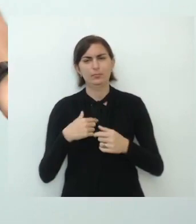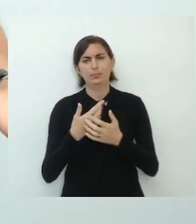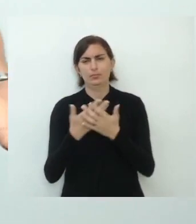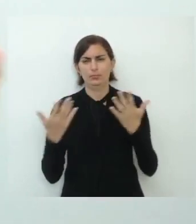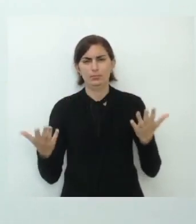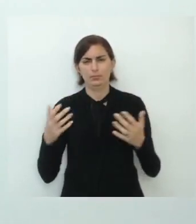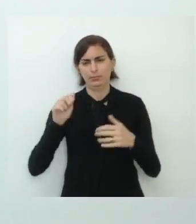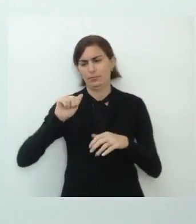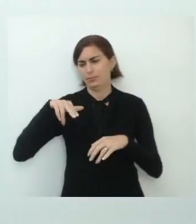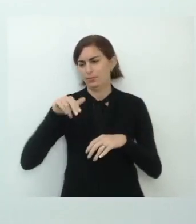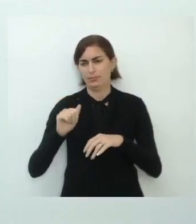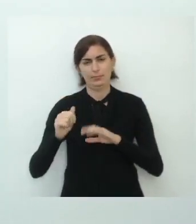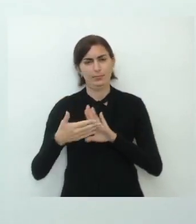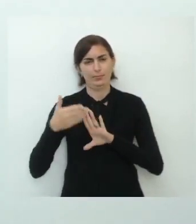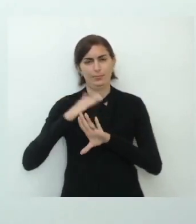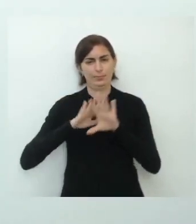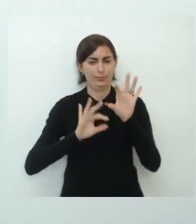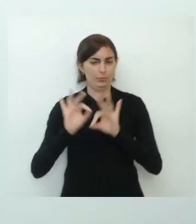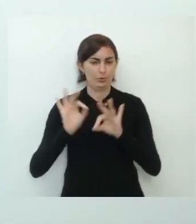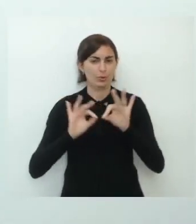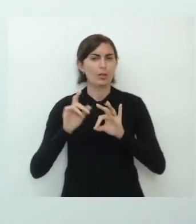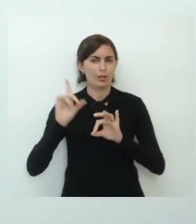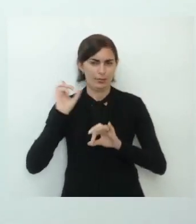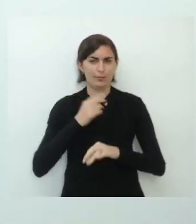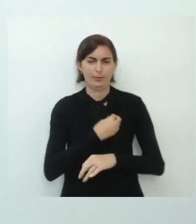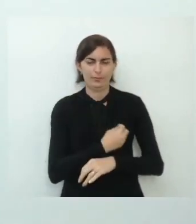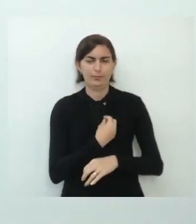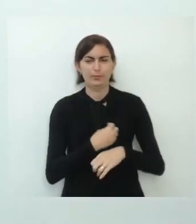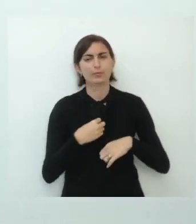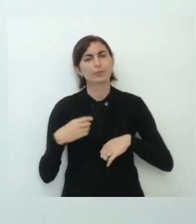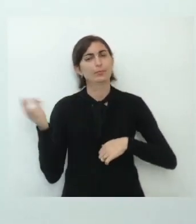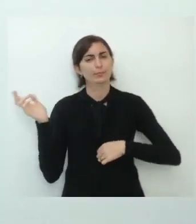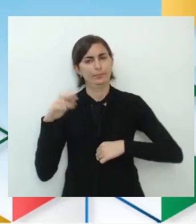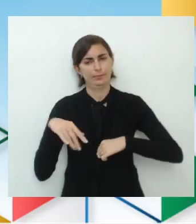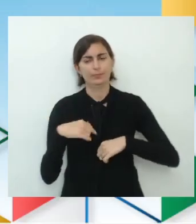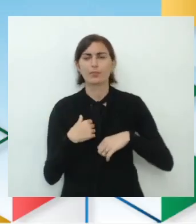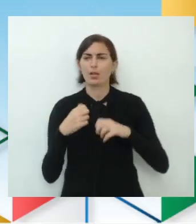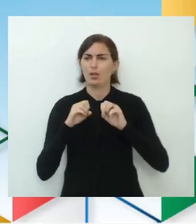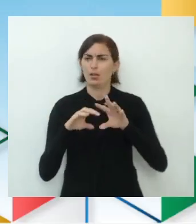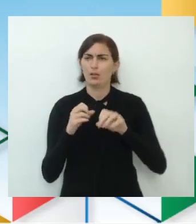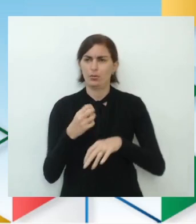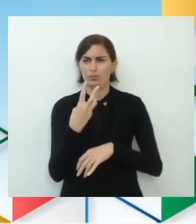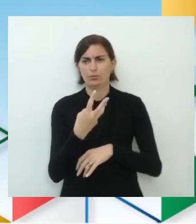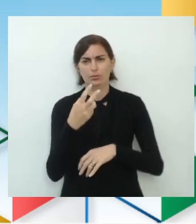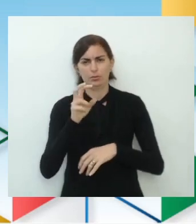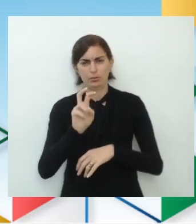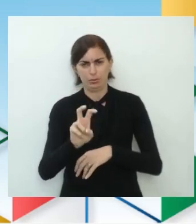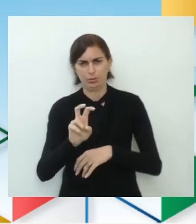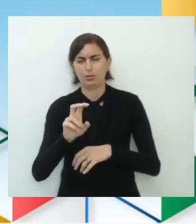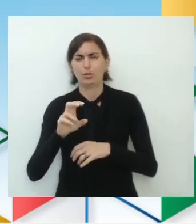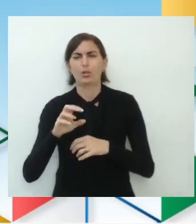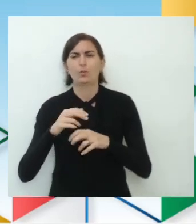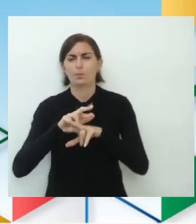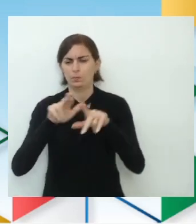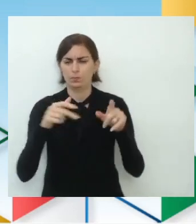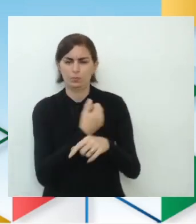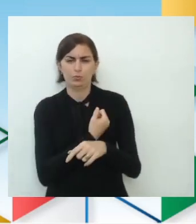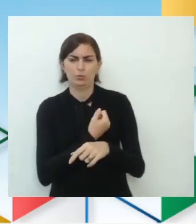claro, Aninha, minha parceira, você não tá vendo, mas ela tá aí, tá bom? Vamos lá, Aninha, então. Aula de número 35, operações com